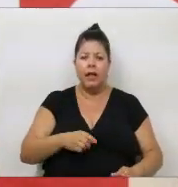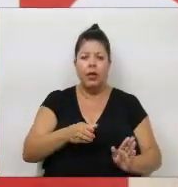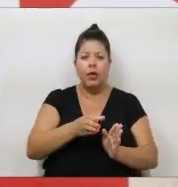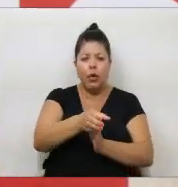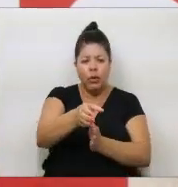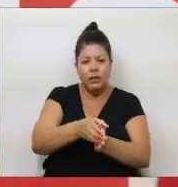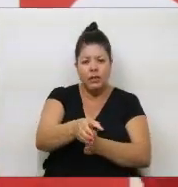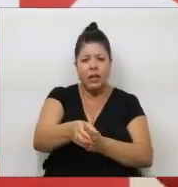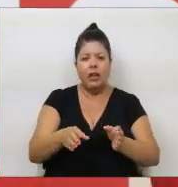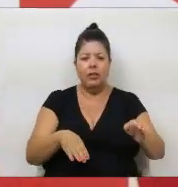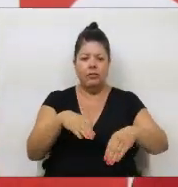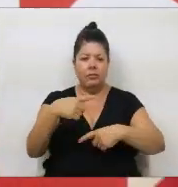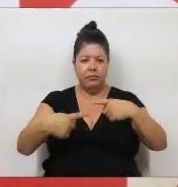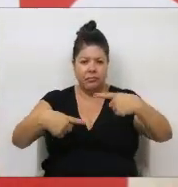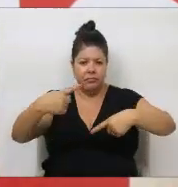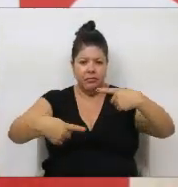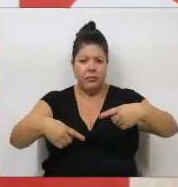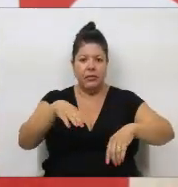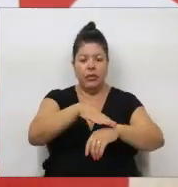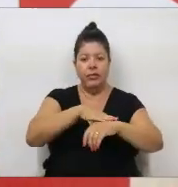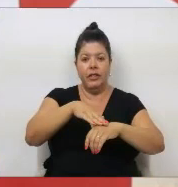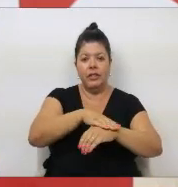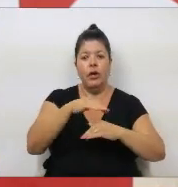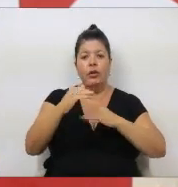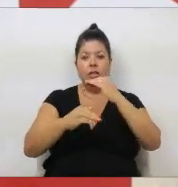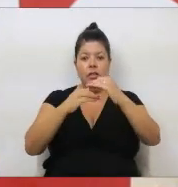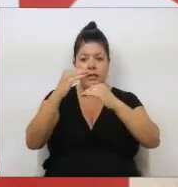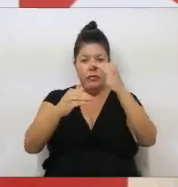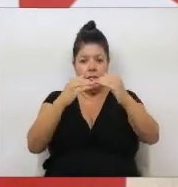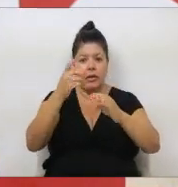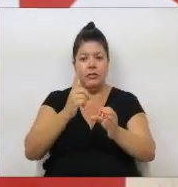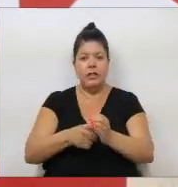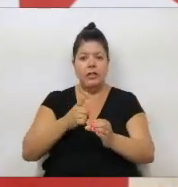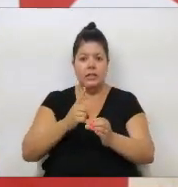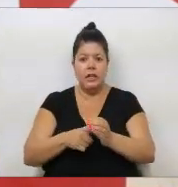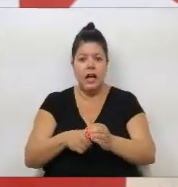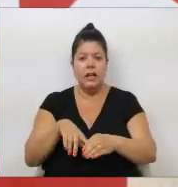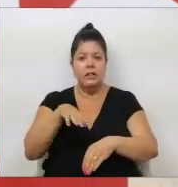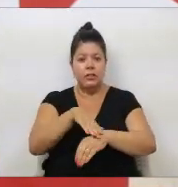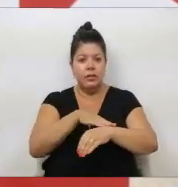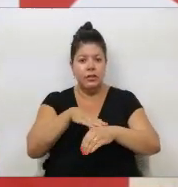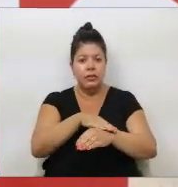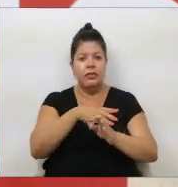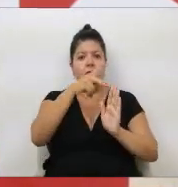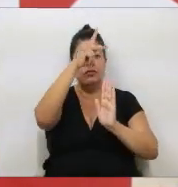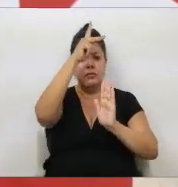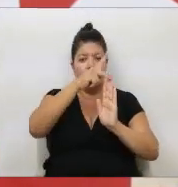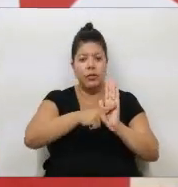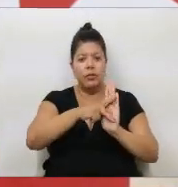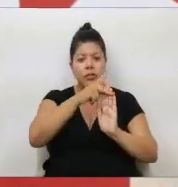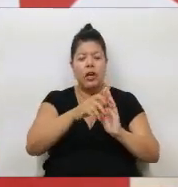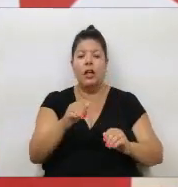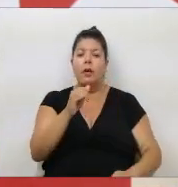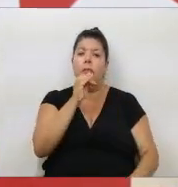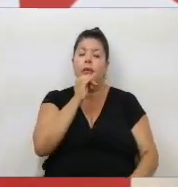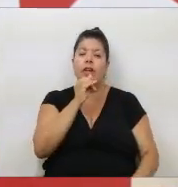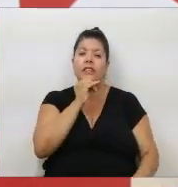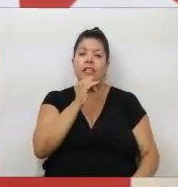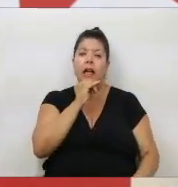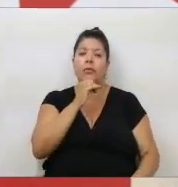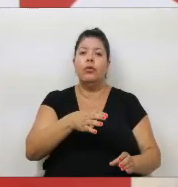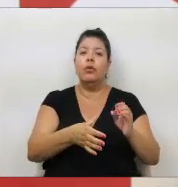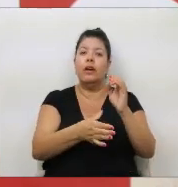serem discutidos, para isso tem o desenvolvimento urbano que pode ser discutido através do plano diretor. Por exemplo, nós temos